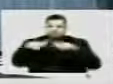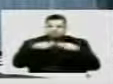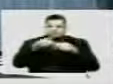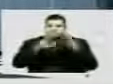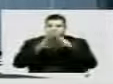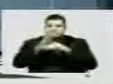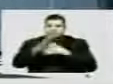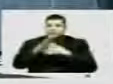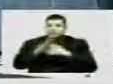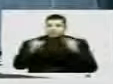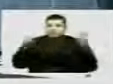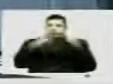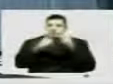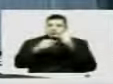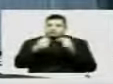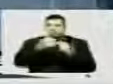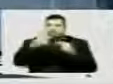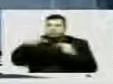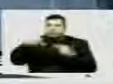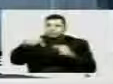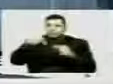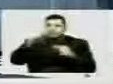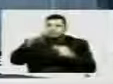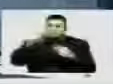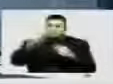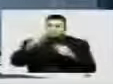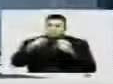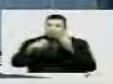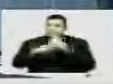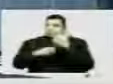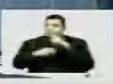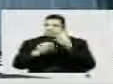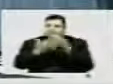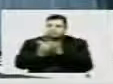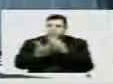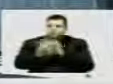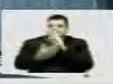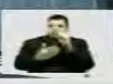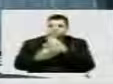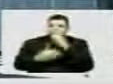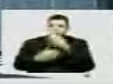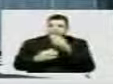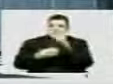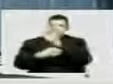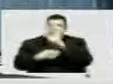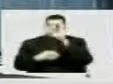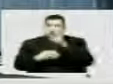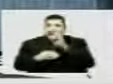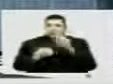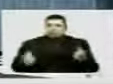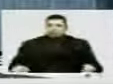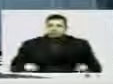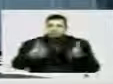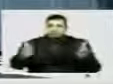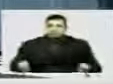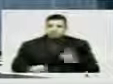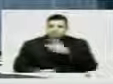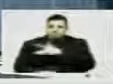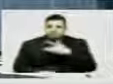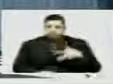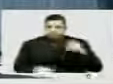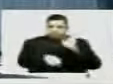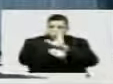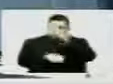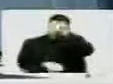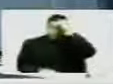absolutos, ser menor do que o de 2005? Isso não é razoável. O percentual de gasto com saúde no estado do